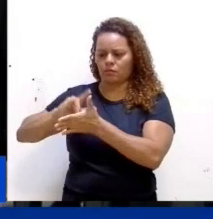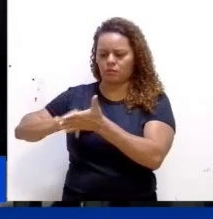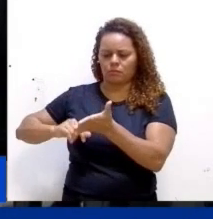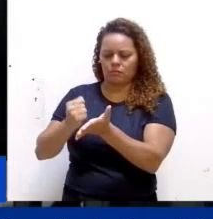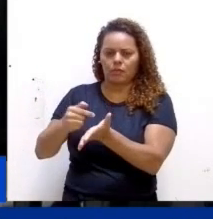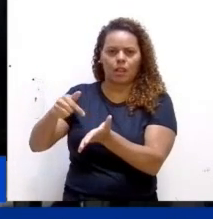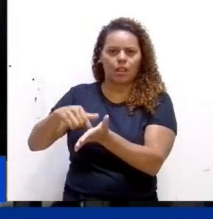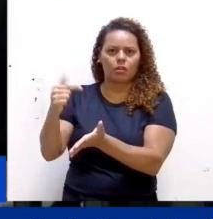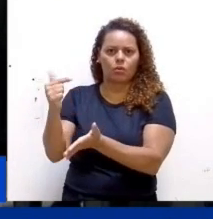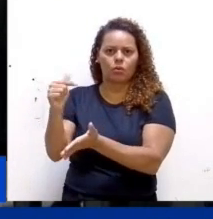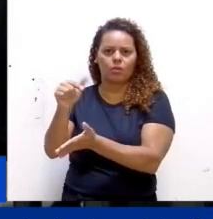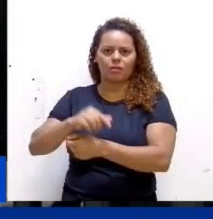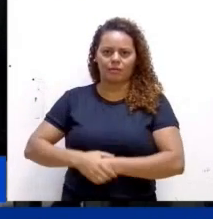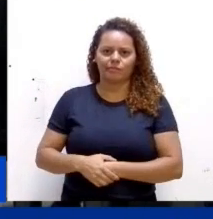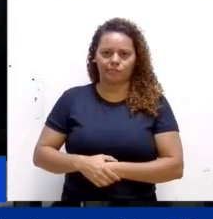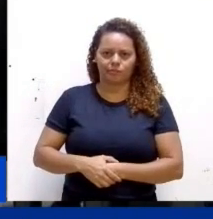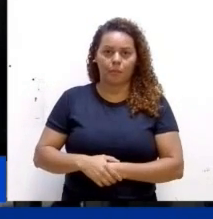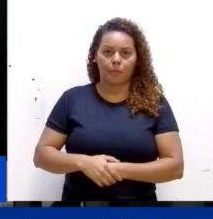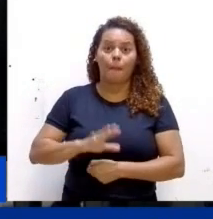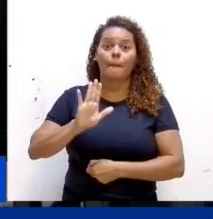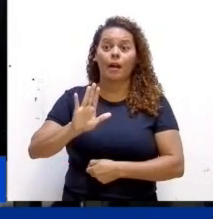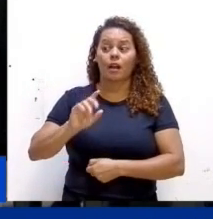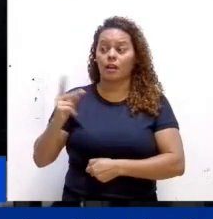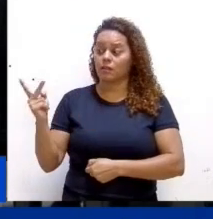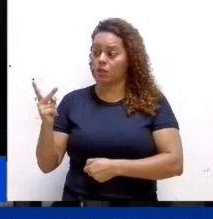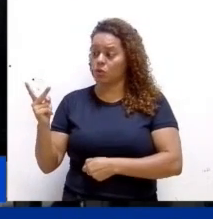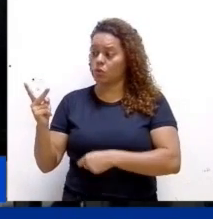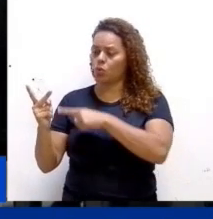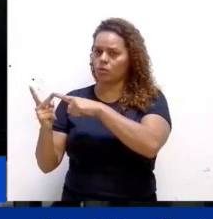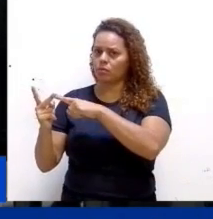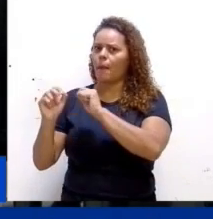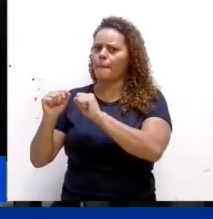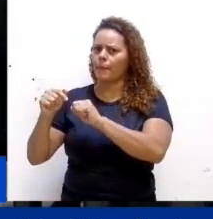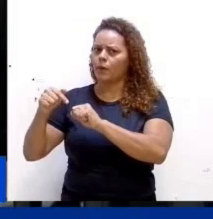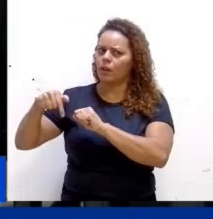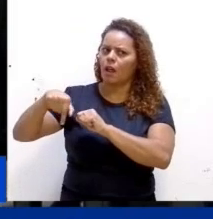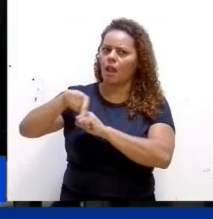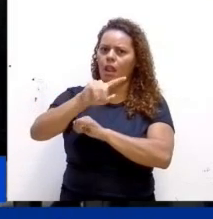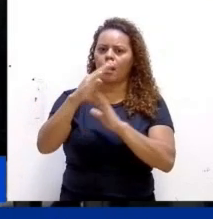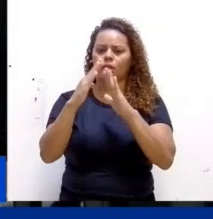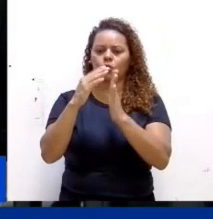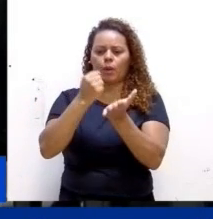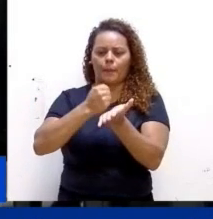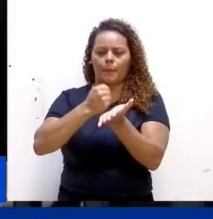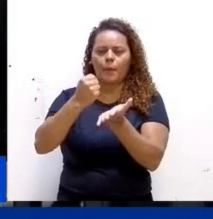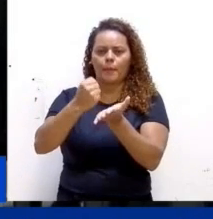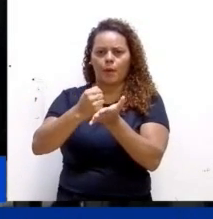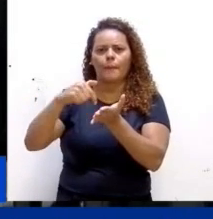pode fazer através de uma declaração de união estável no cartório. Existe essa possibilidade, tá?